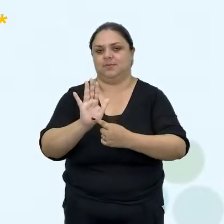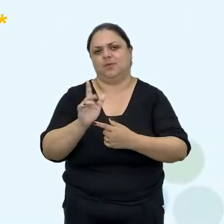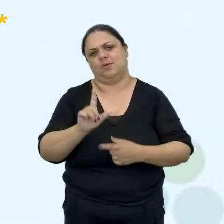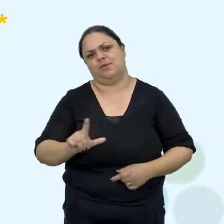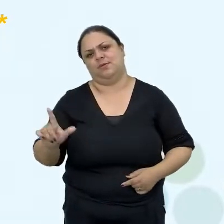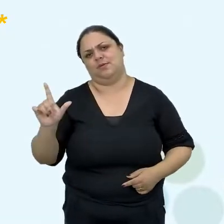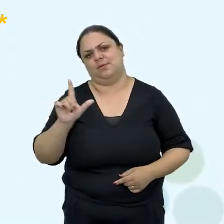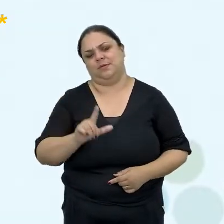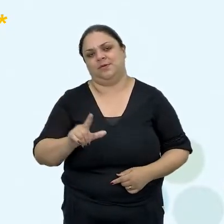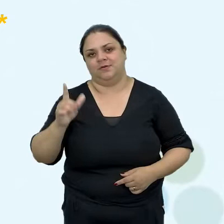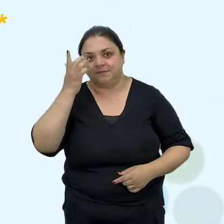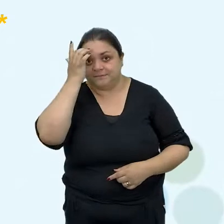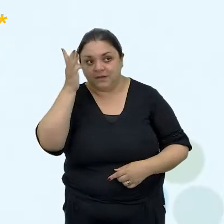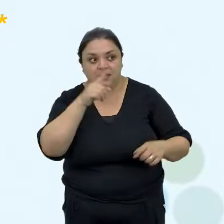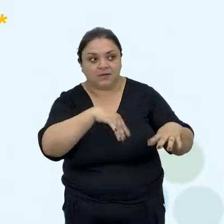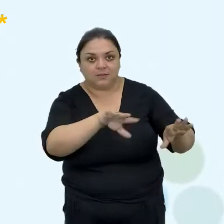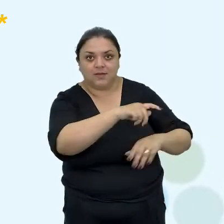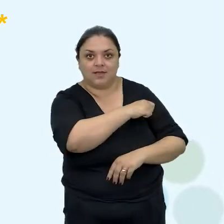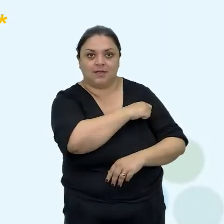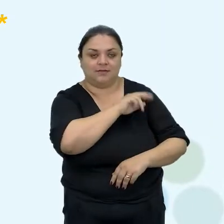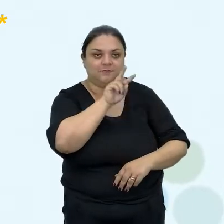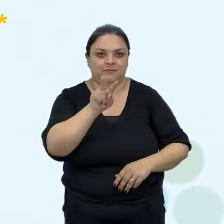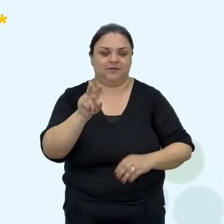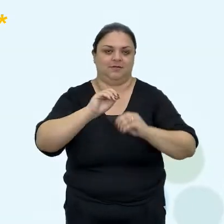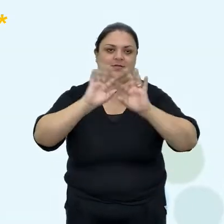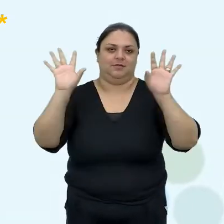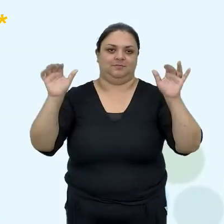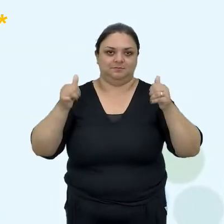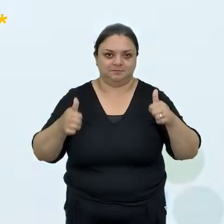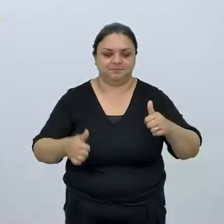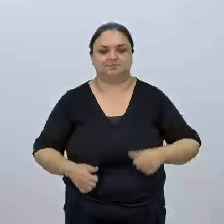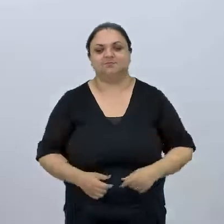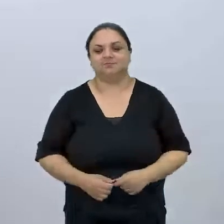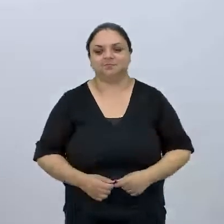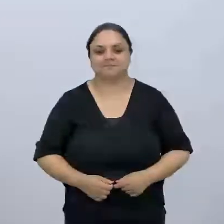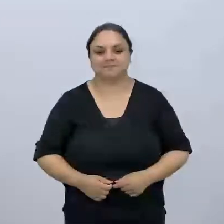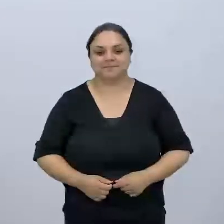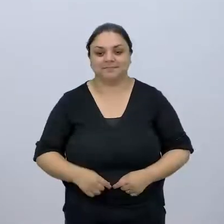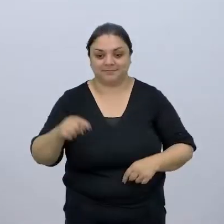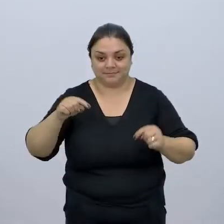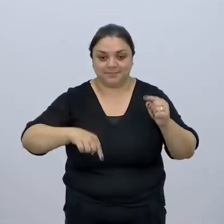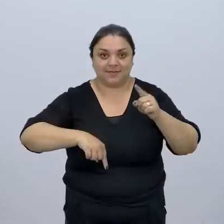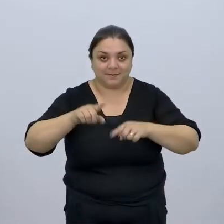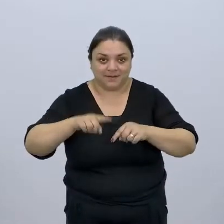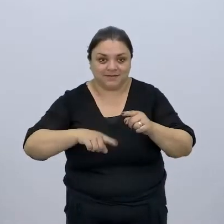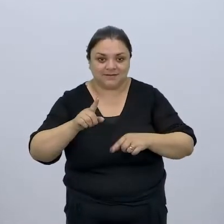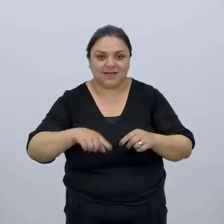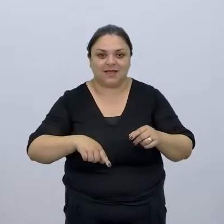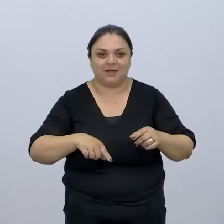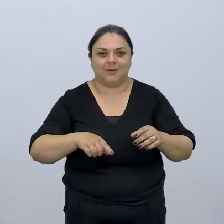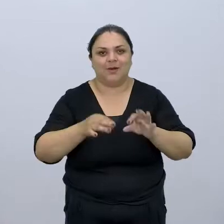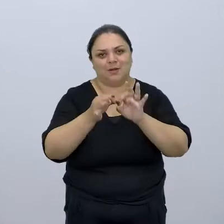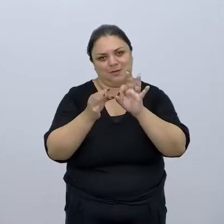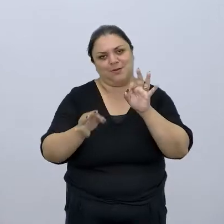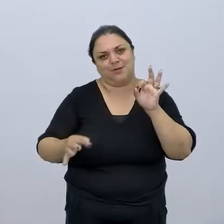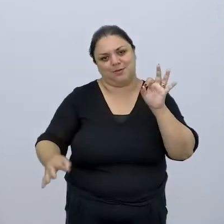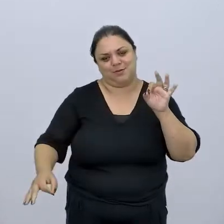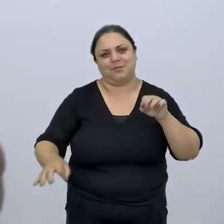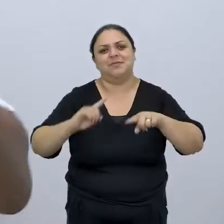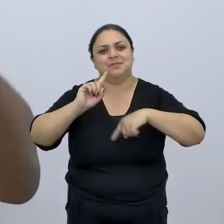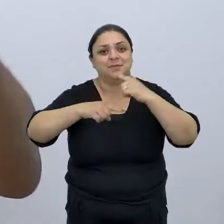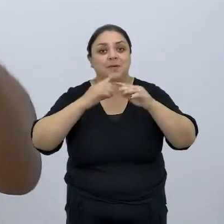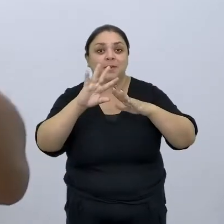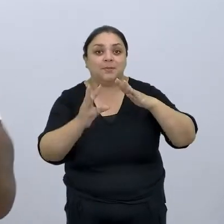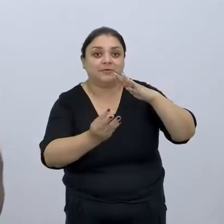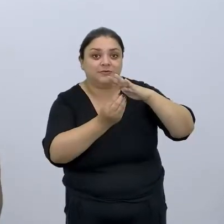obviamente, deixar claro para os estudantes. Olha, gente, esse material ele é longo. Está preparado aqui hoje. Você pode entrar no